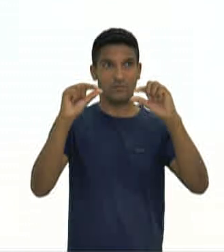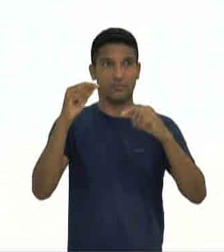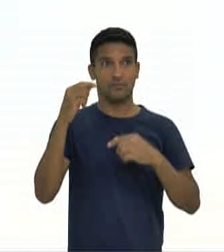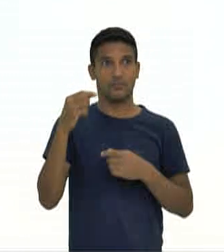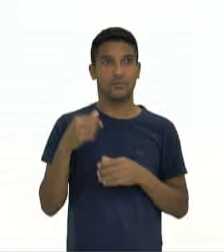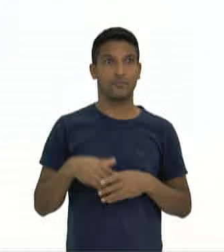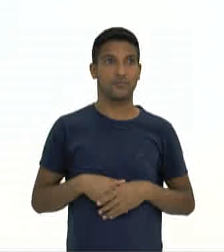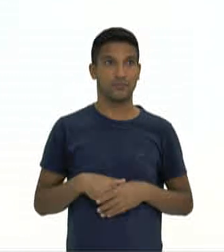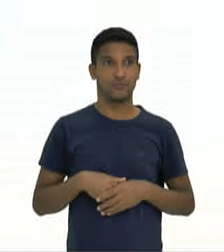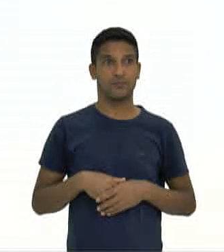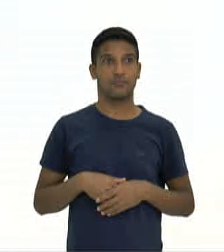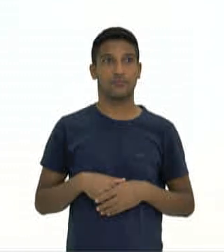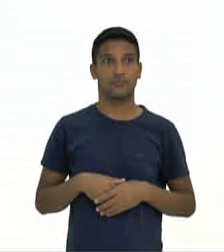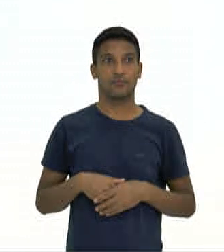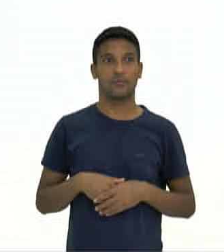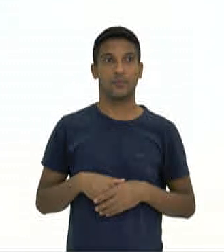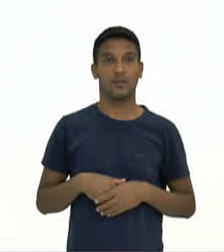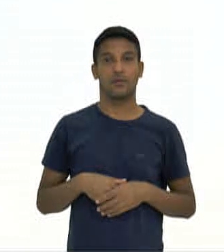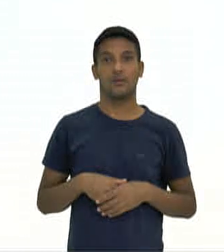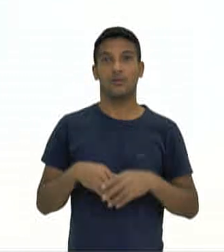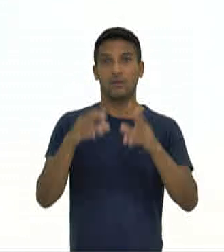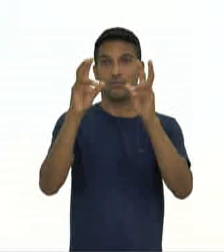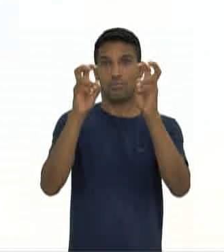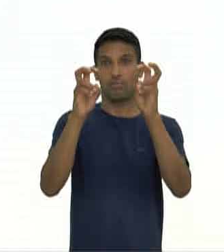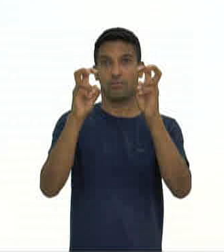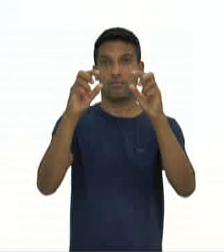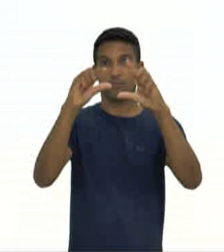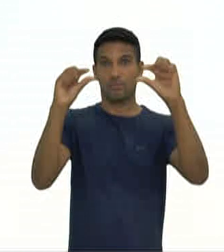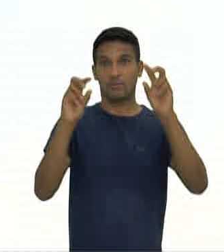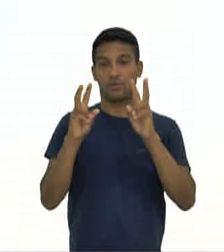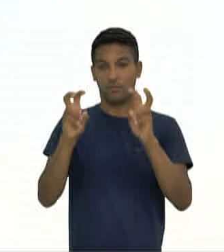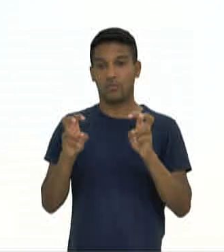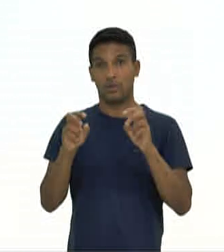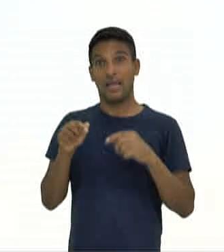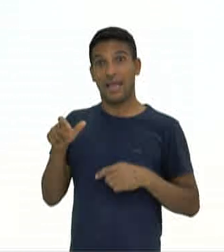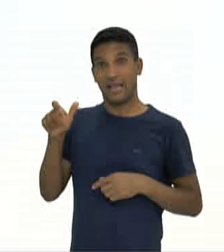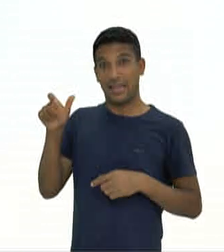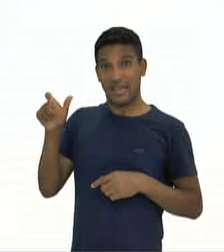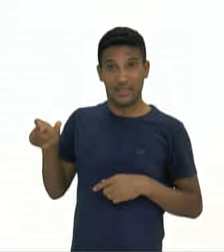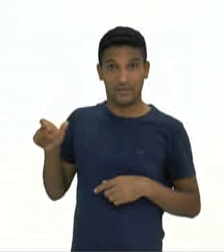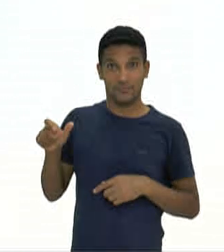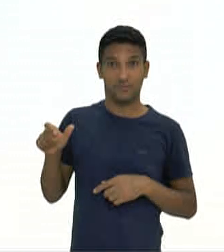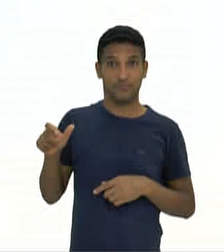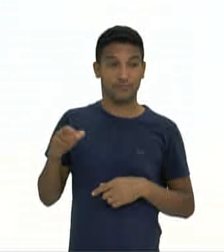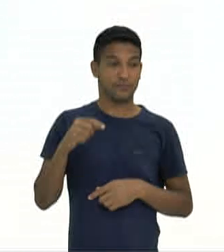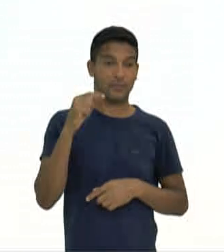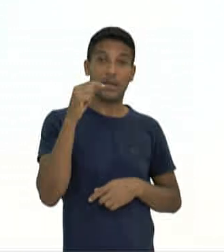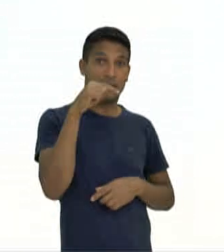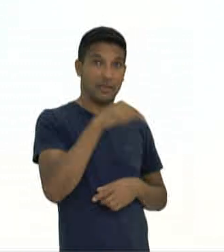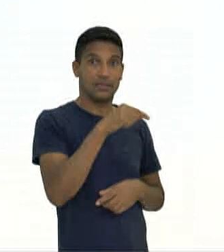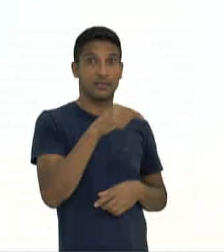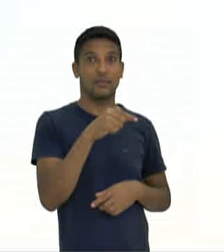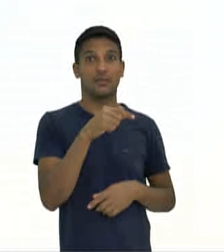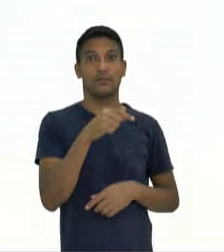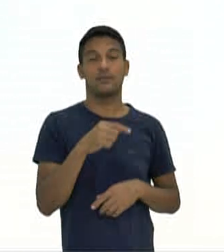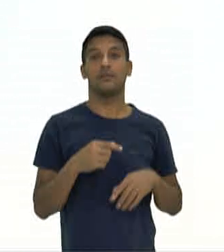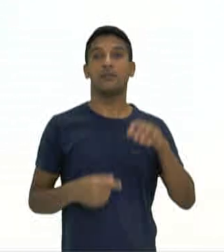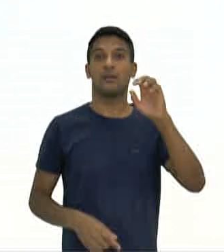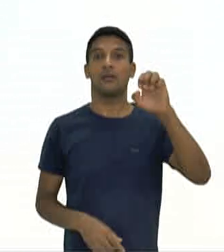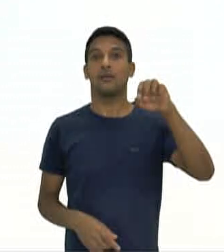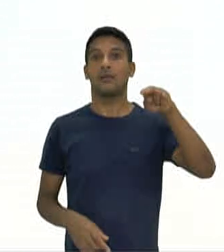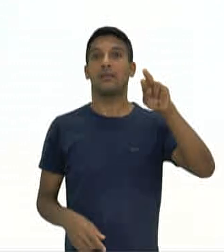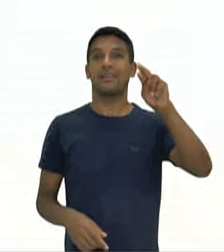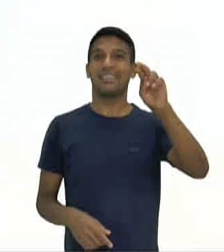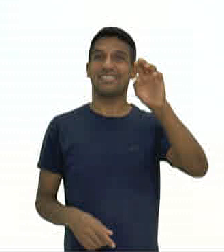né? Onde é retratada uma fala, uma experiência do entrevistado, também é válida, é uma questão do estilo de